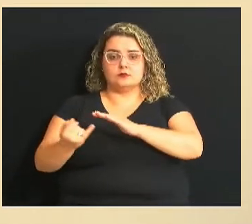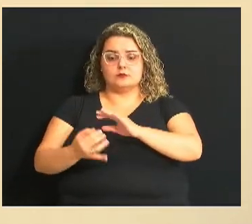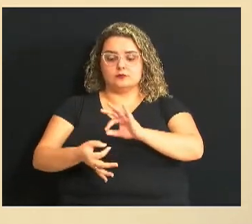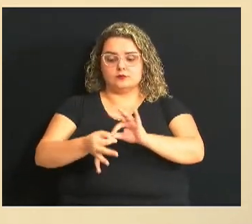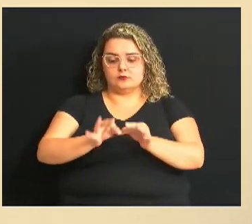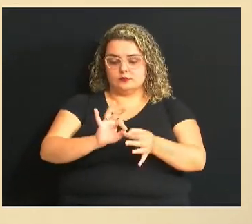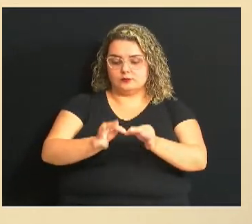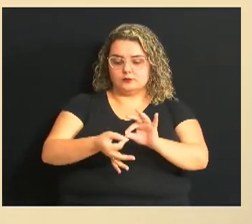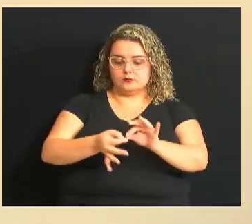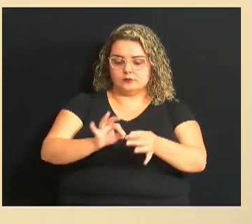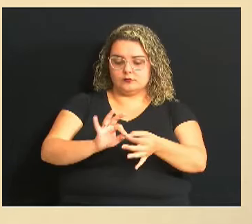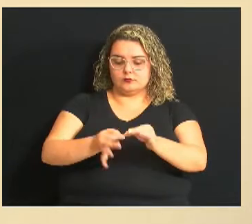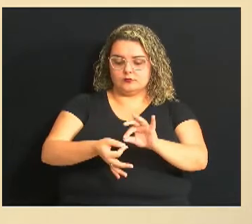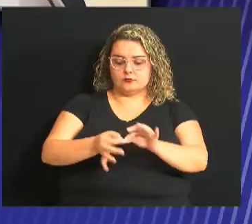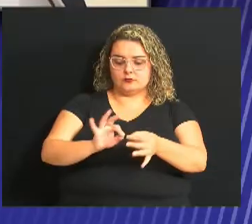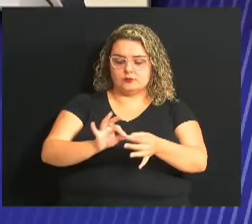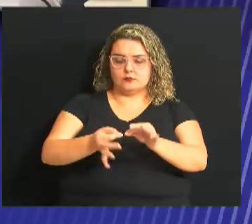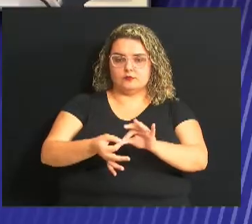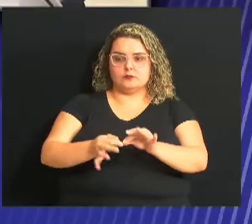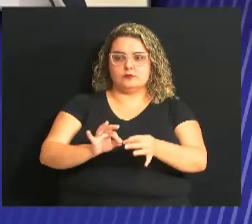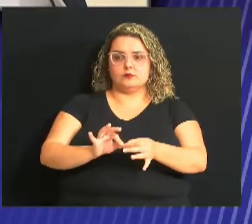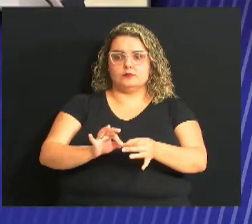Física Gleb